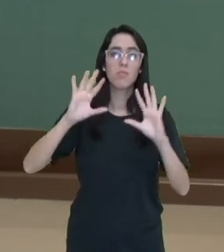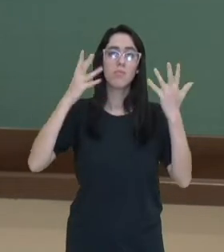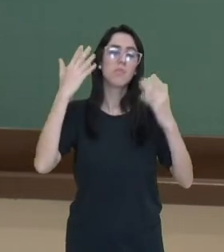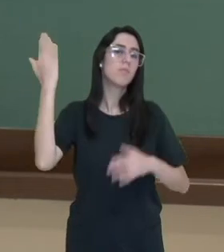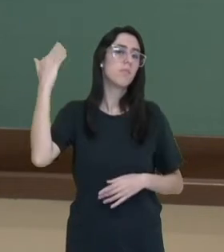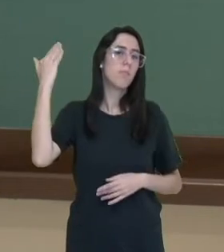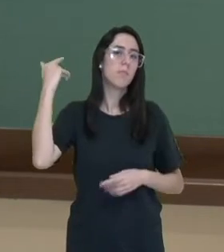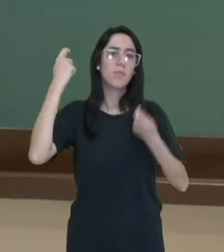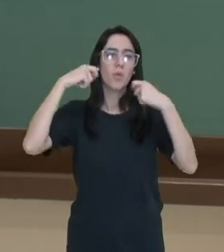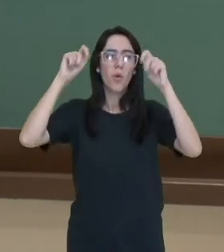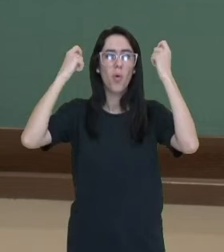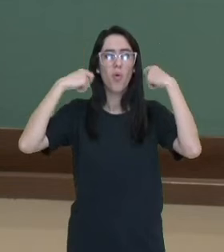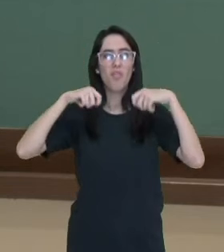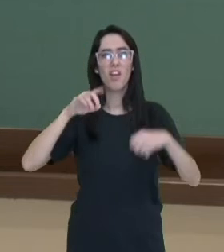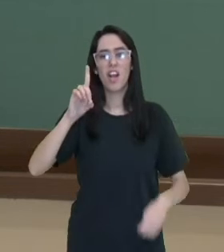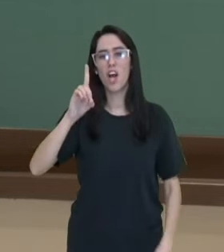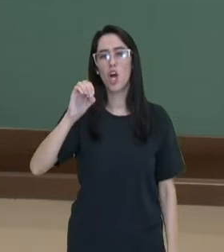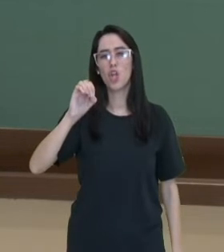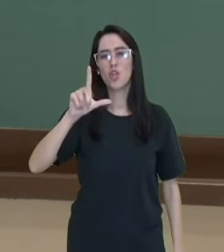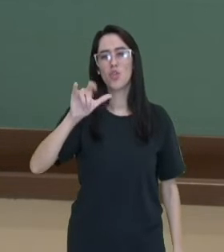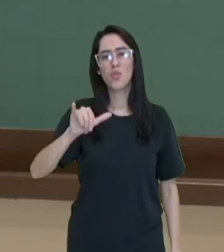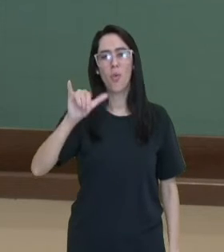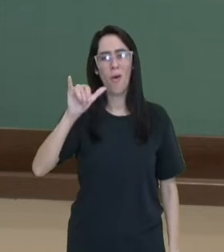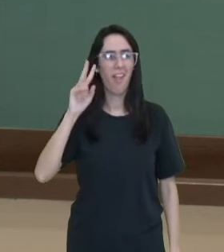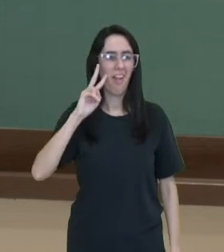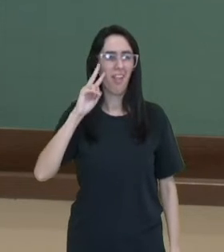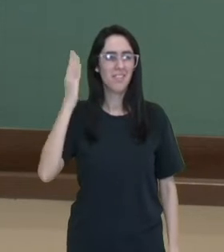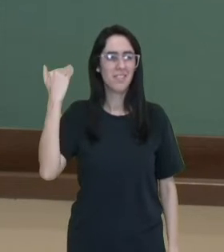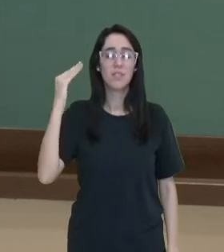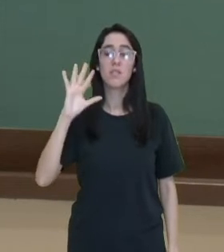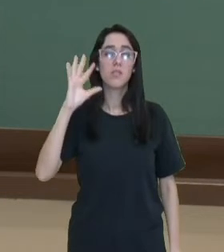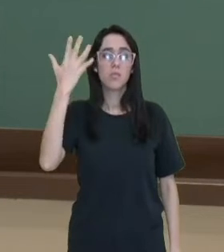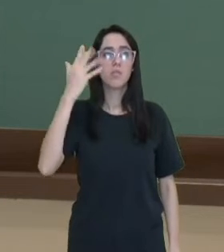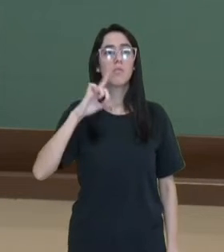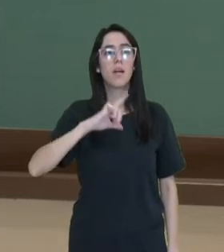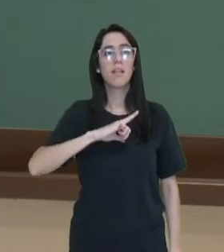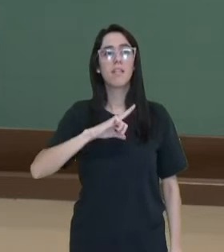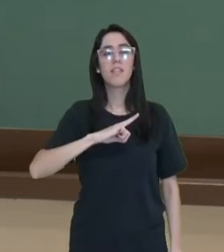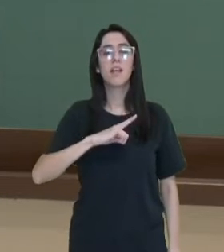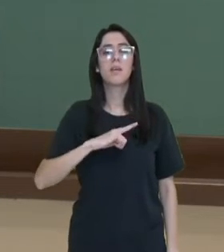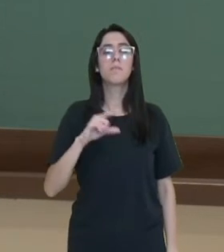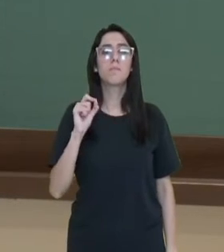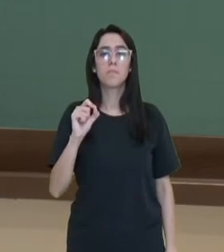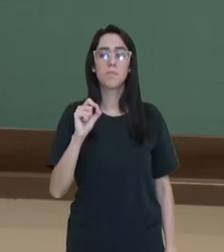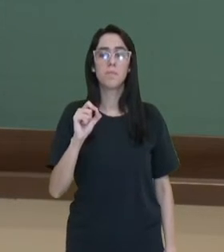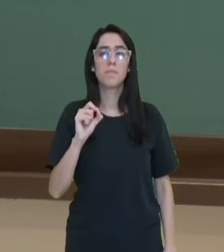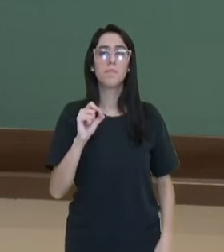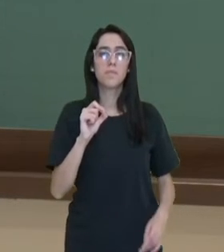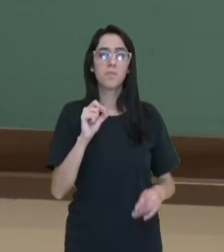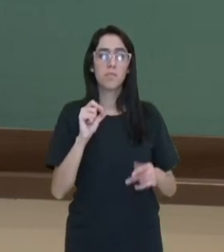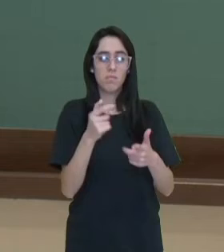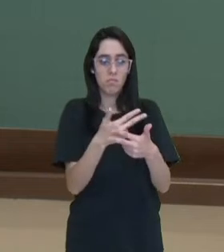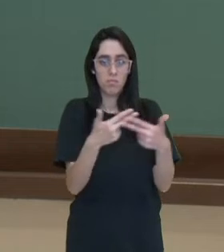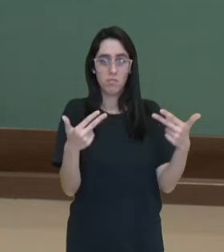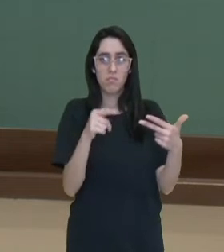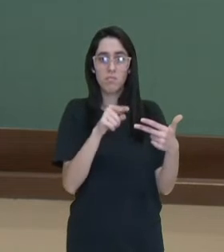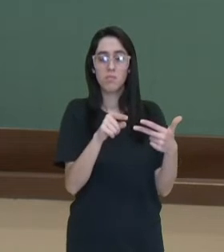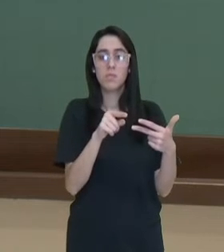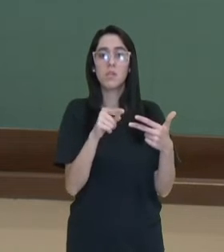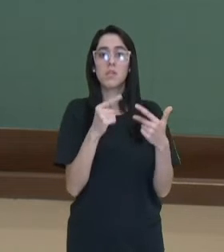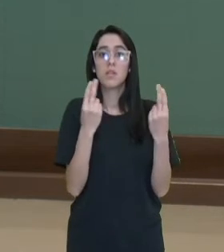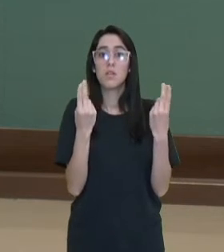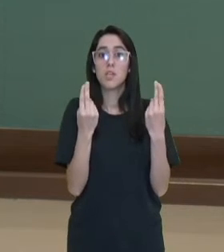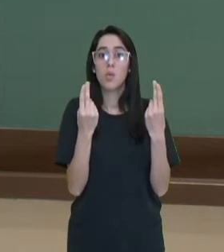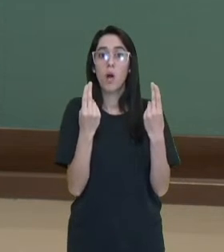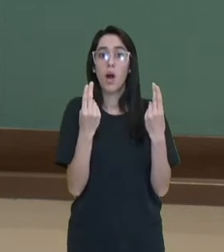mais famoso da ovelha Dolly, Então, o que você faz? Você vai produzir organismos que são geneticamente viáveis, com